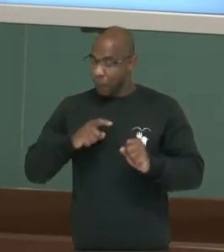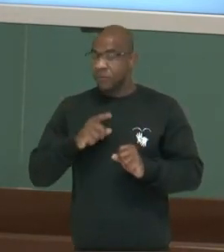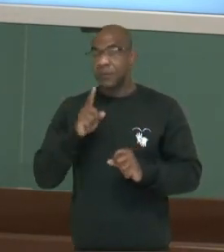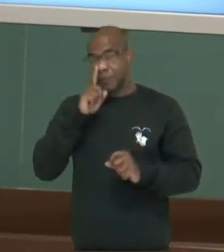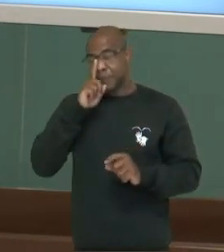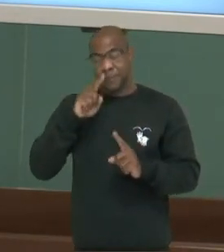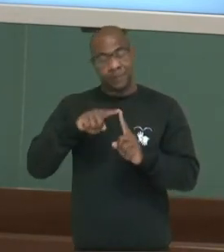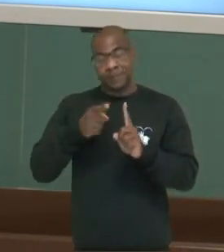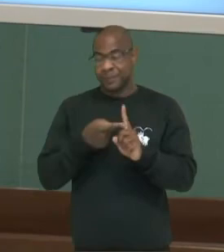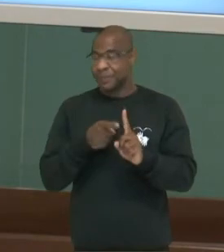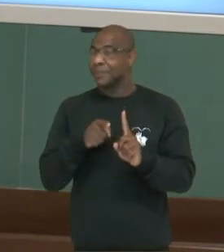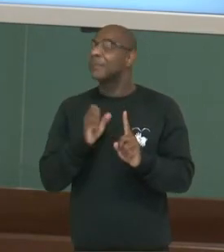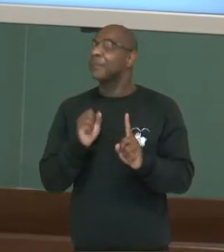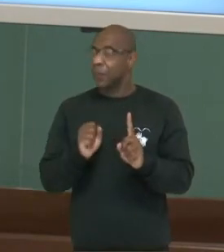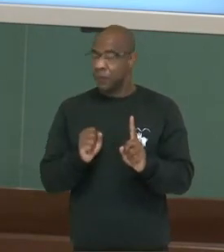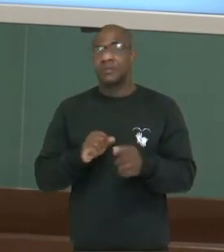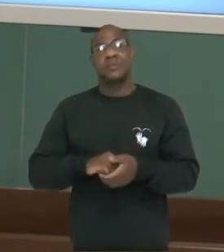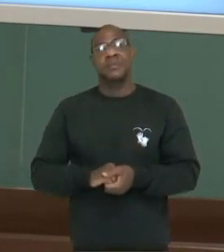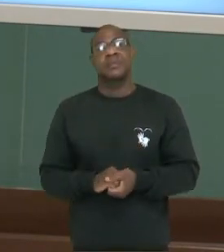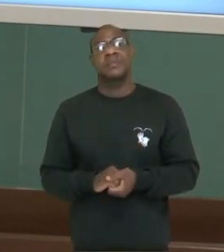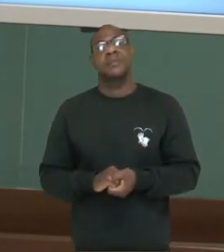de engravidar.